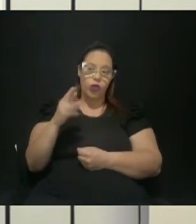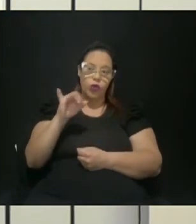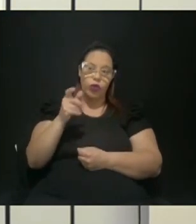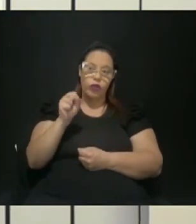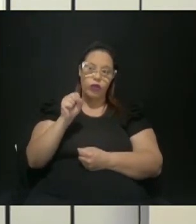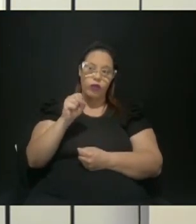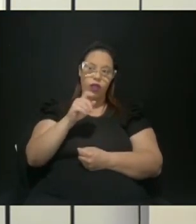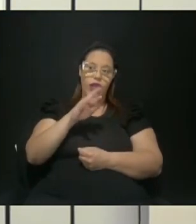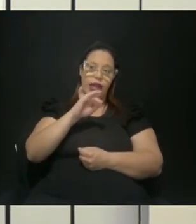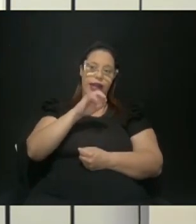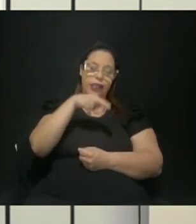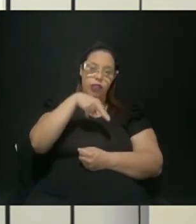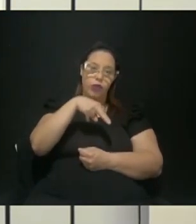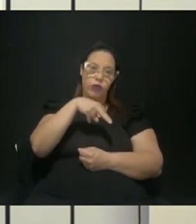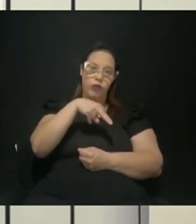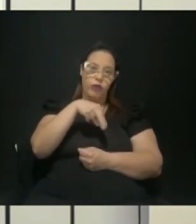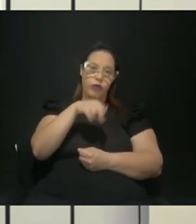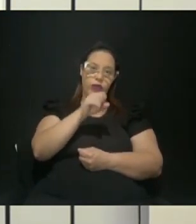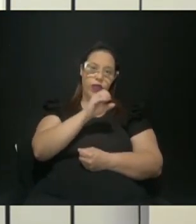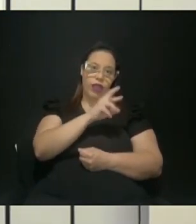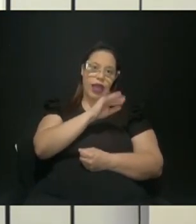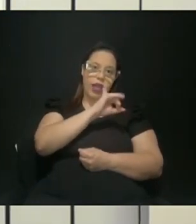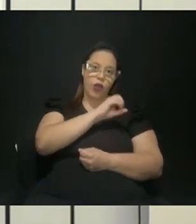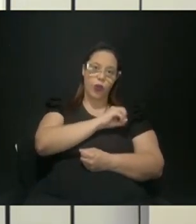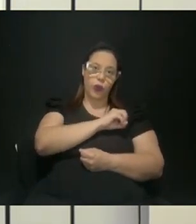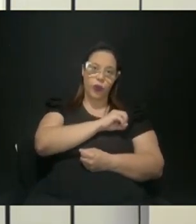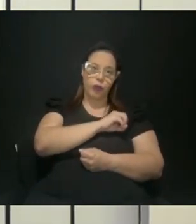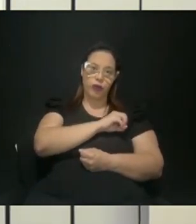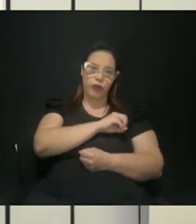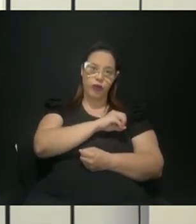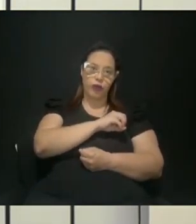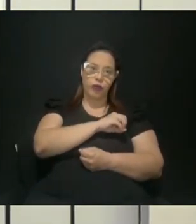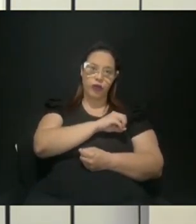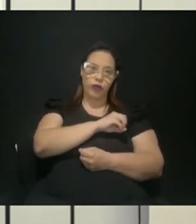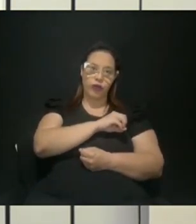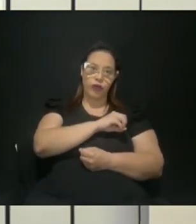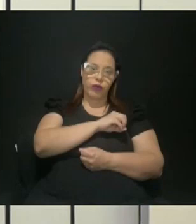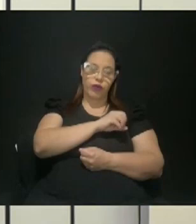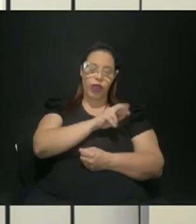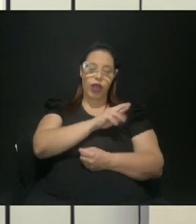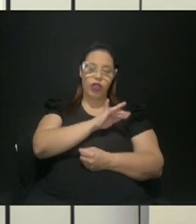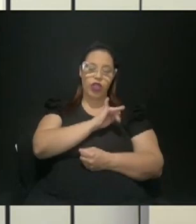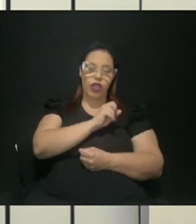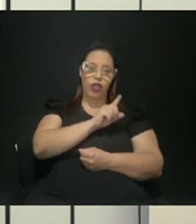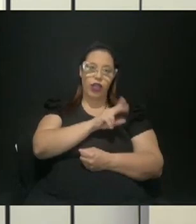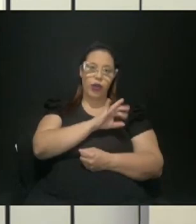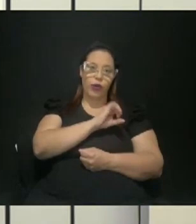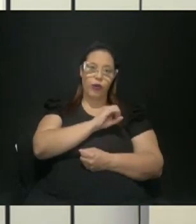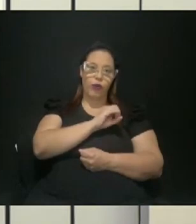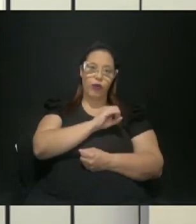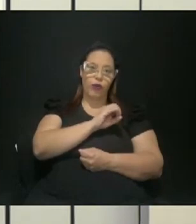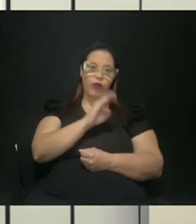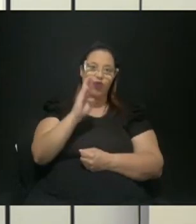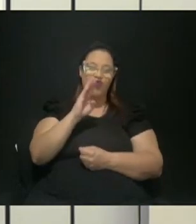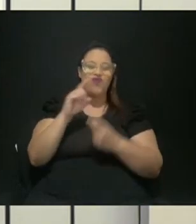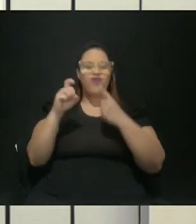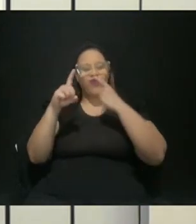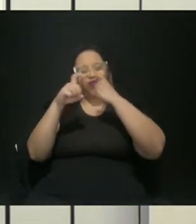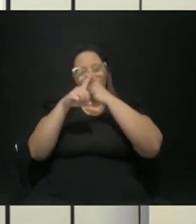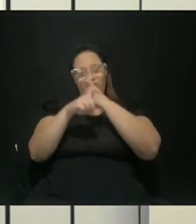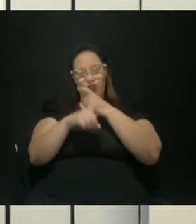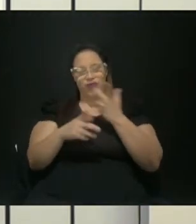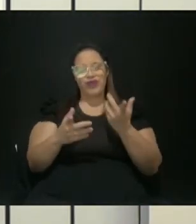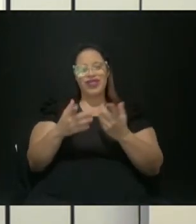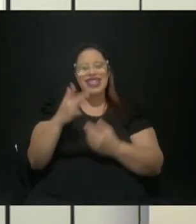outro e o Caio Dantas centralizado, artilheiro da Série B. Duelo complicadíssimo e claro que amanhã a